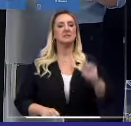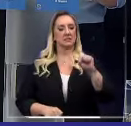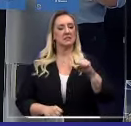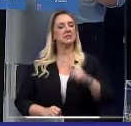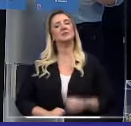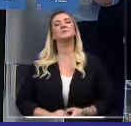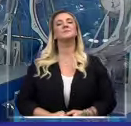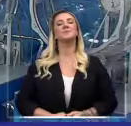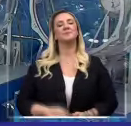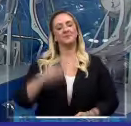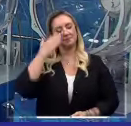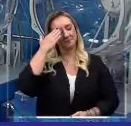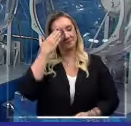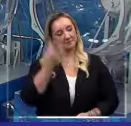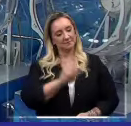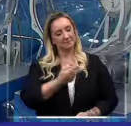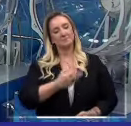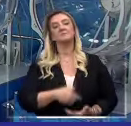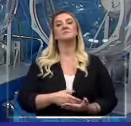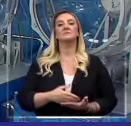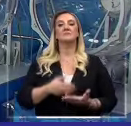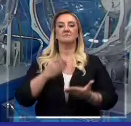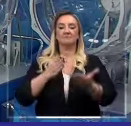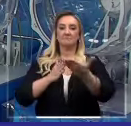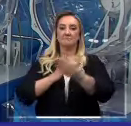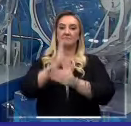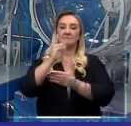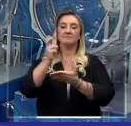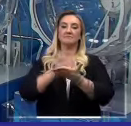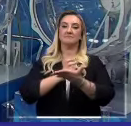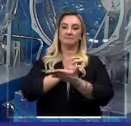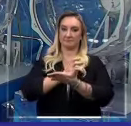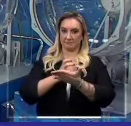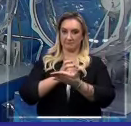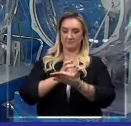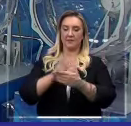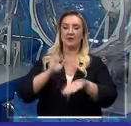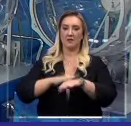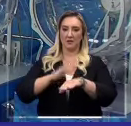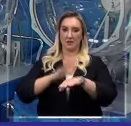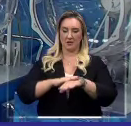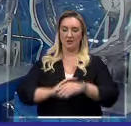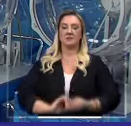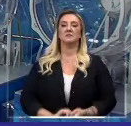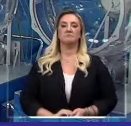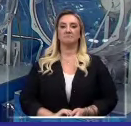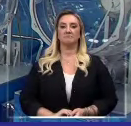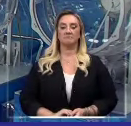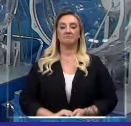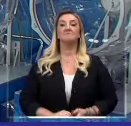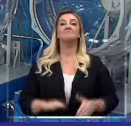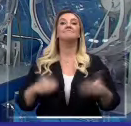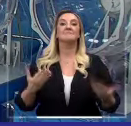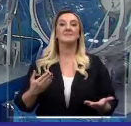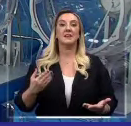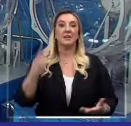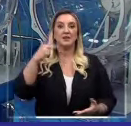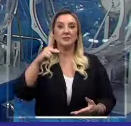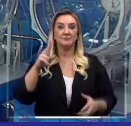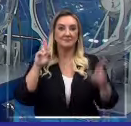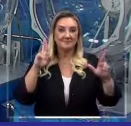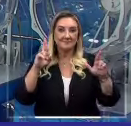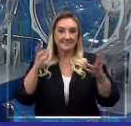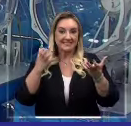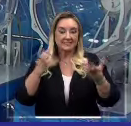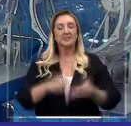sim, confirmo. Obrigado. Sorteio da Quina realizado, validado pelas nossas auditoras populares. E aí, era o que você